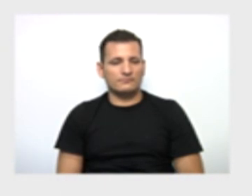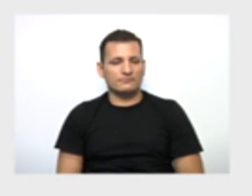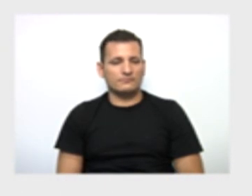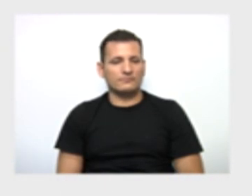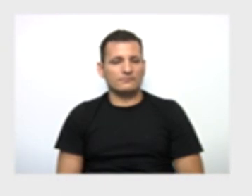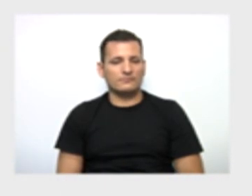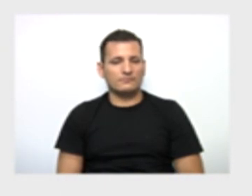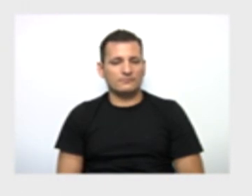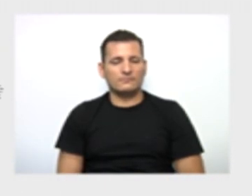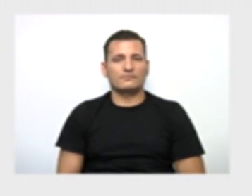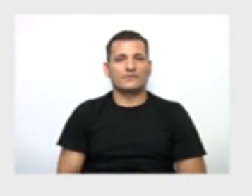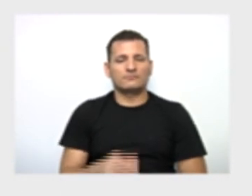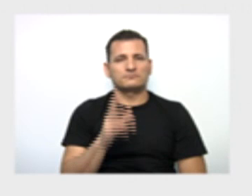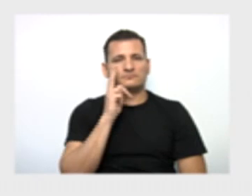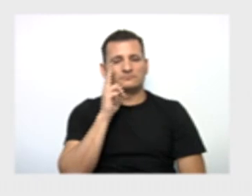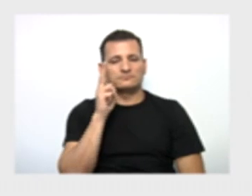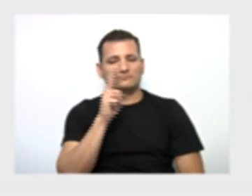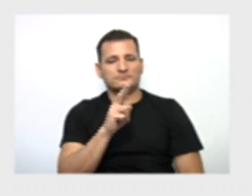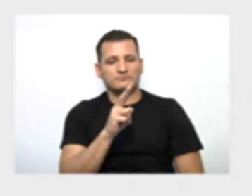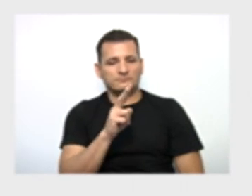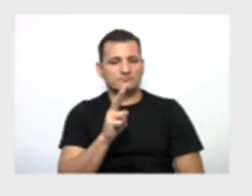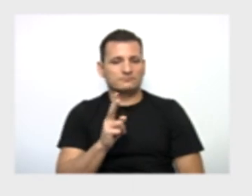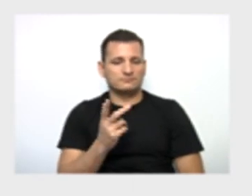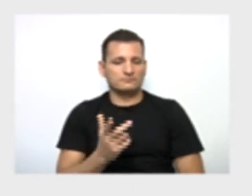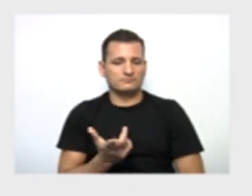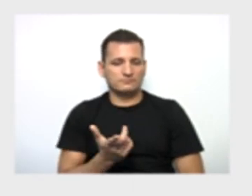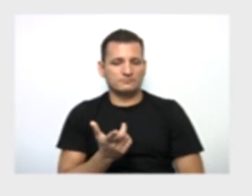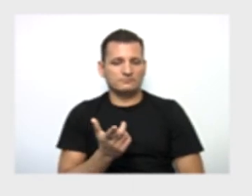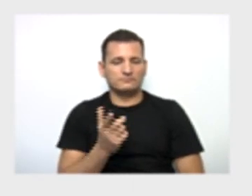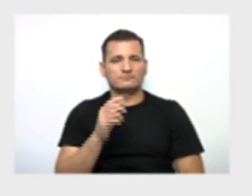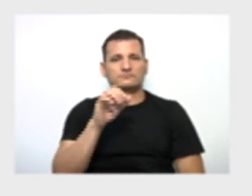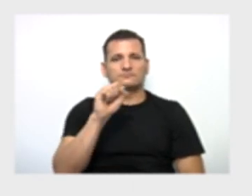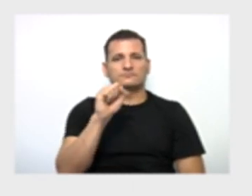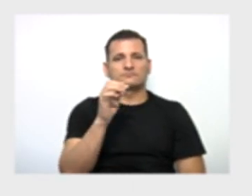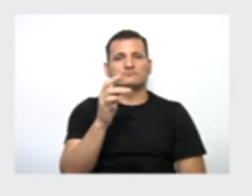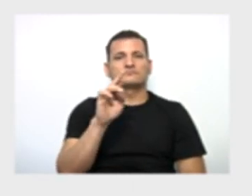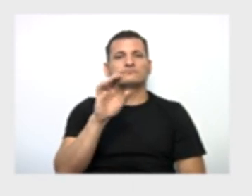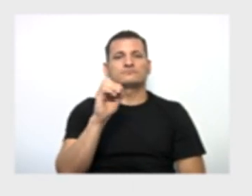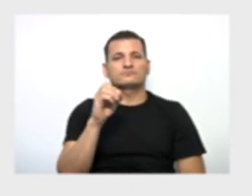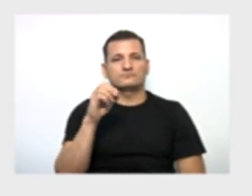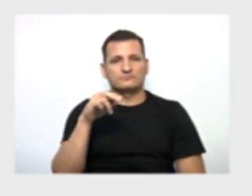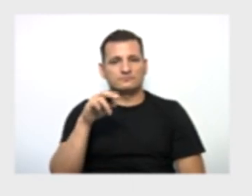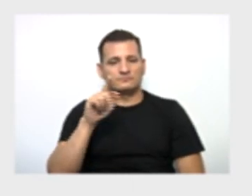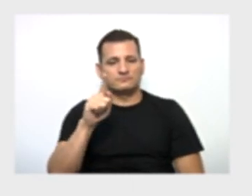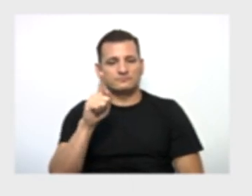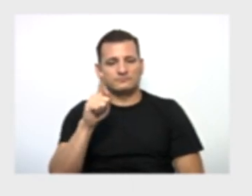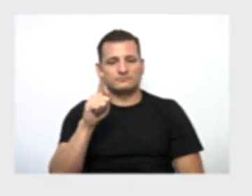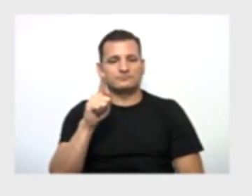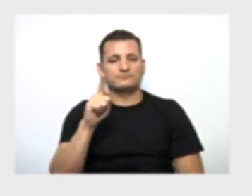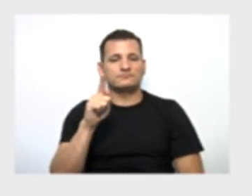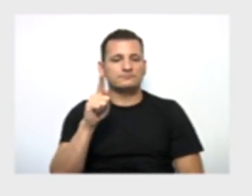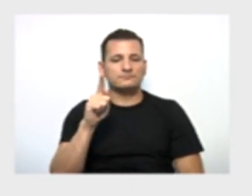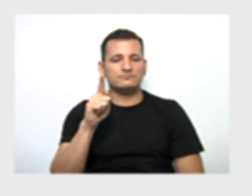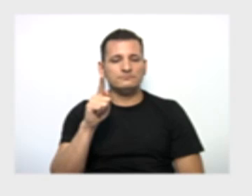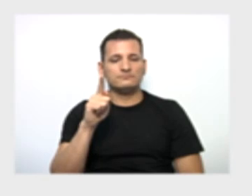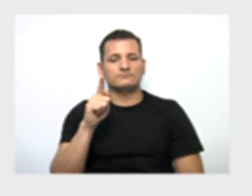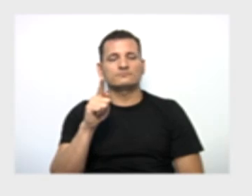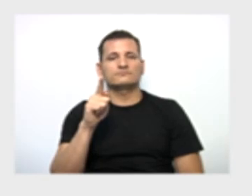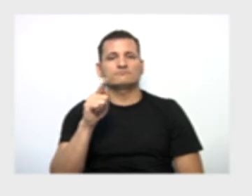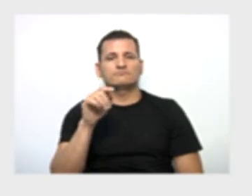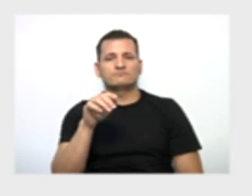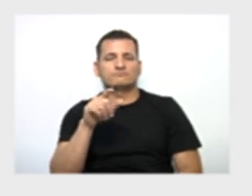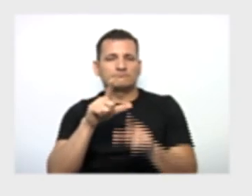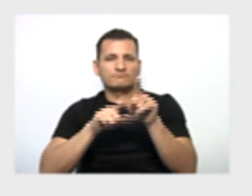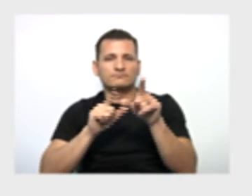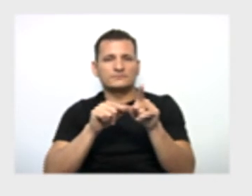Onde eu coloquei, faltou um espacinho aqui. Onde eu coloquei o strong em página inicial, ó, ficou tudo em